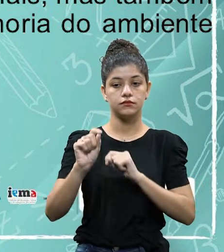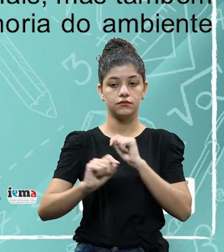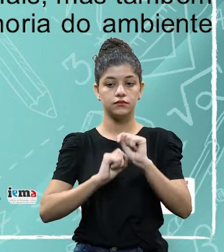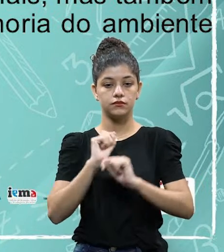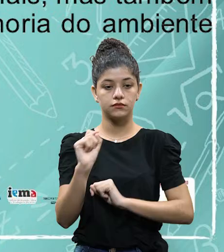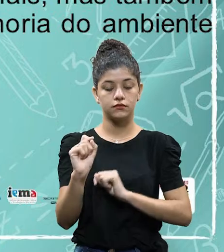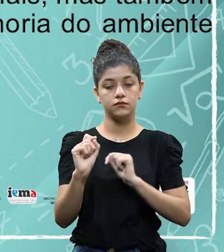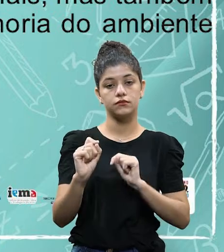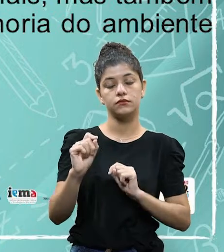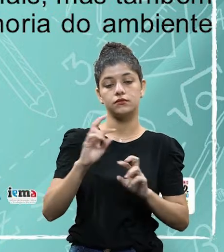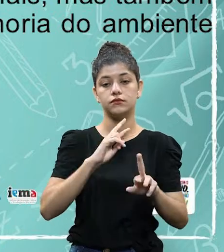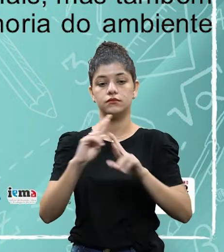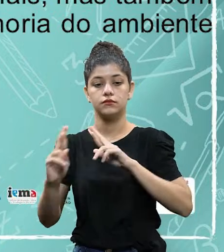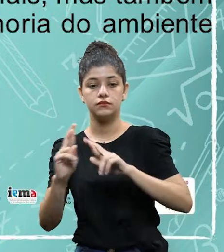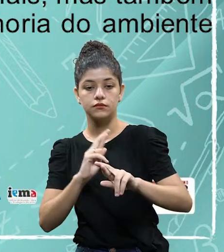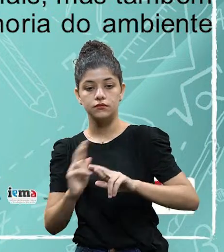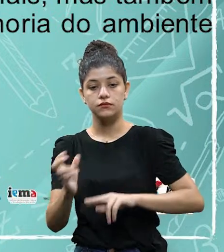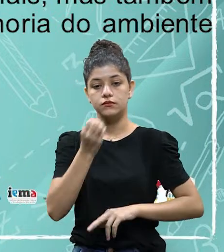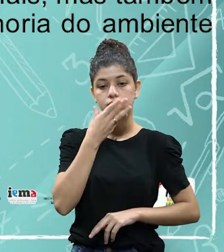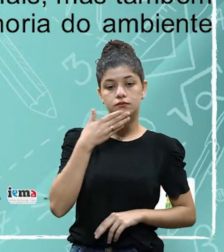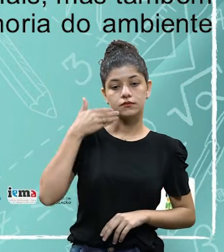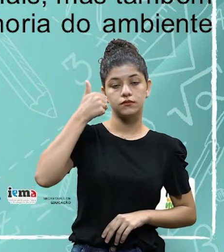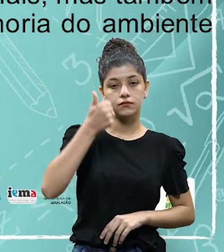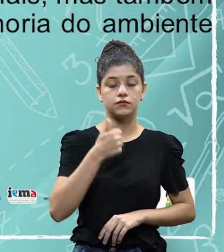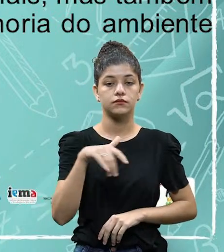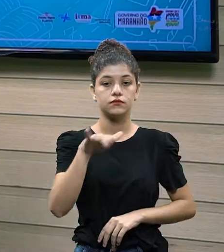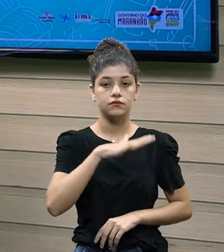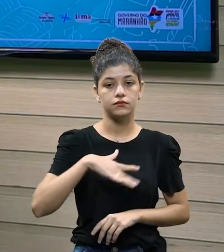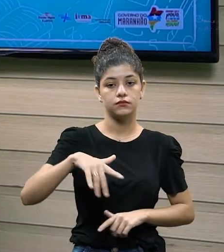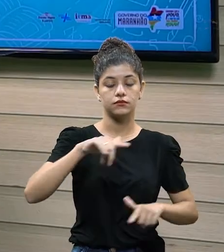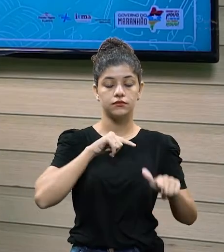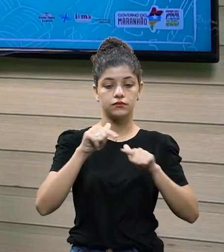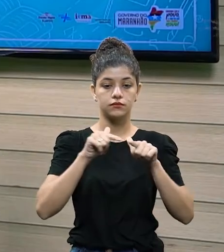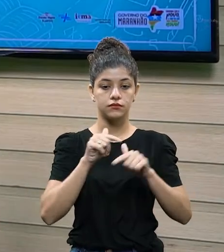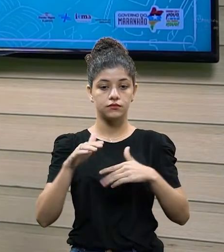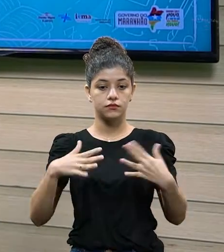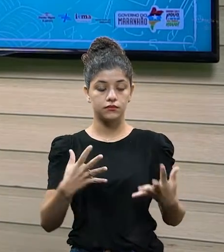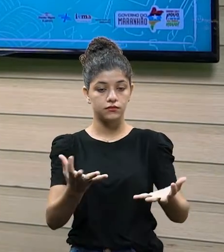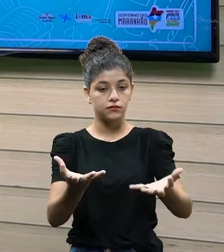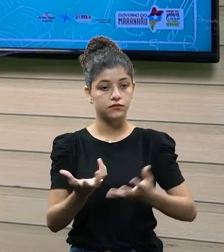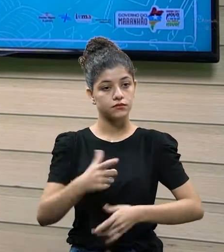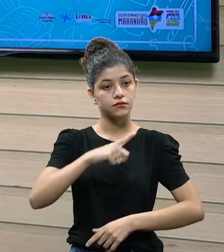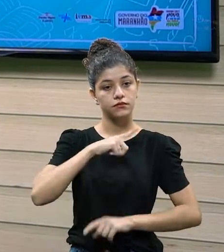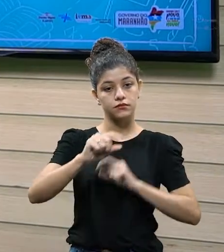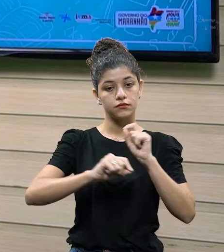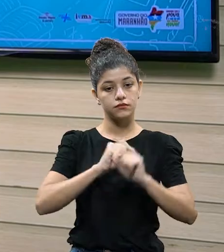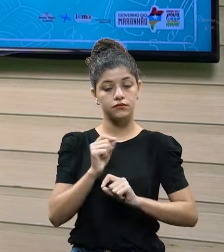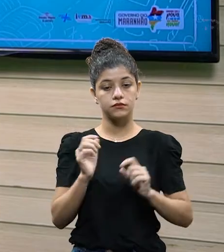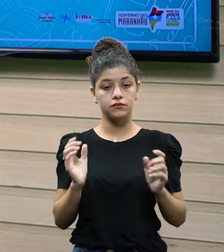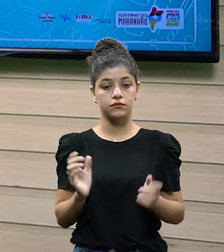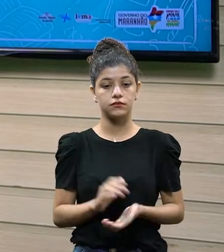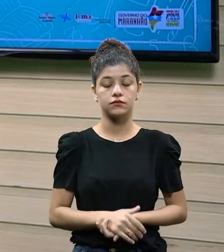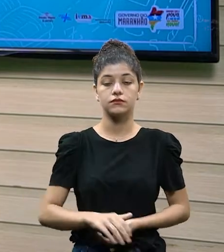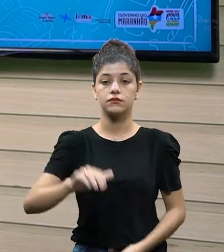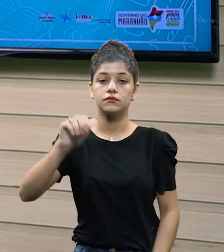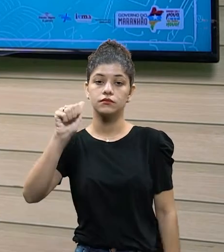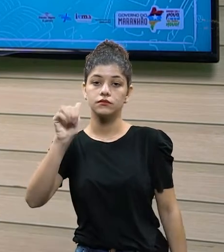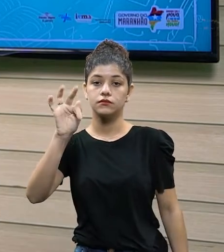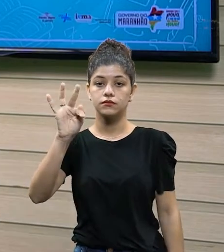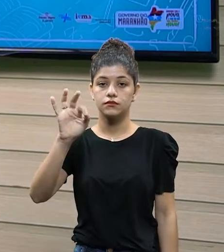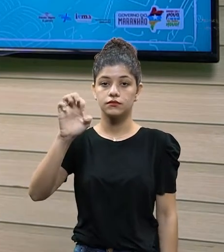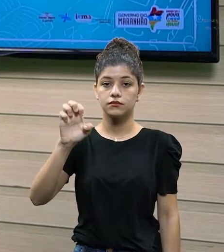elementos relacionados à afetividade e à melhoria do ambiente de trabalho. Eu quero que a gente tenha ênfase nessa palavra